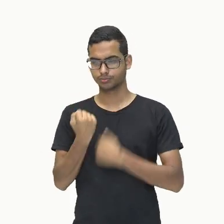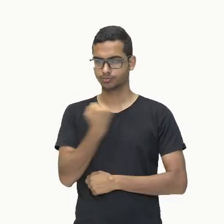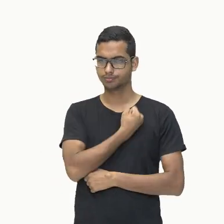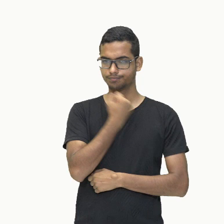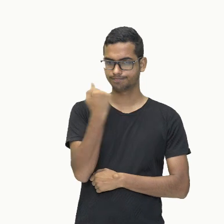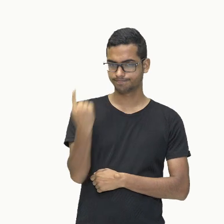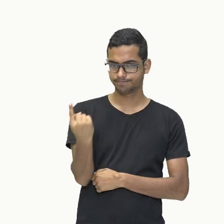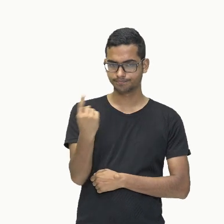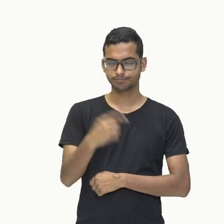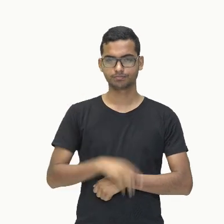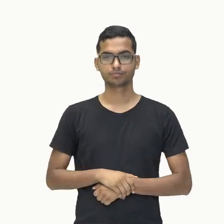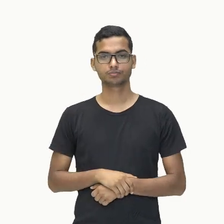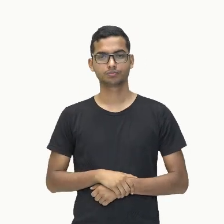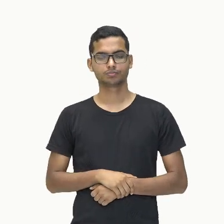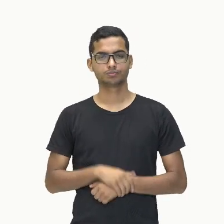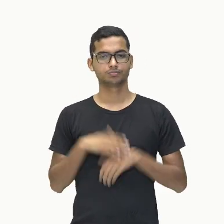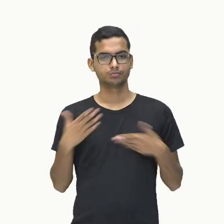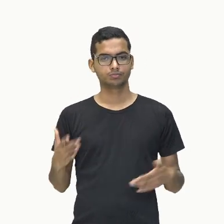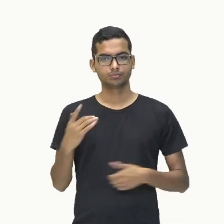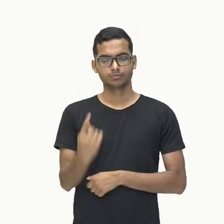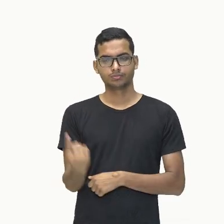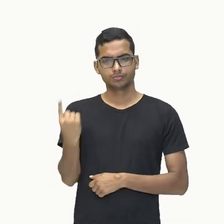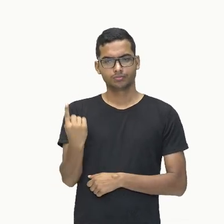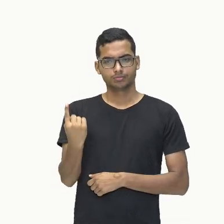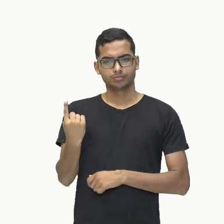1 vezes